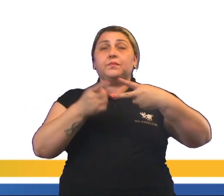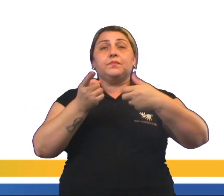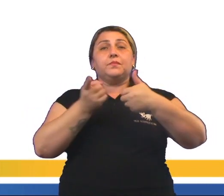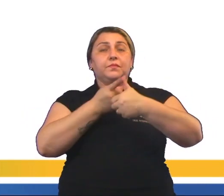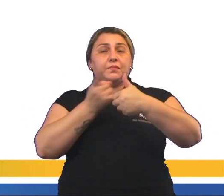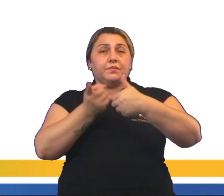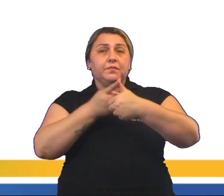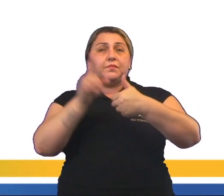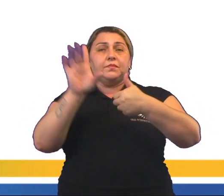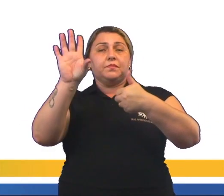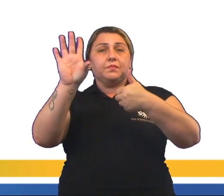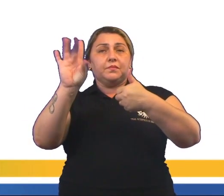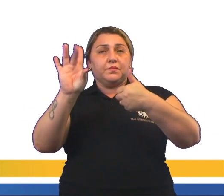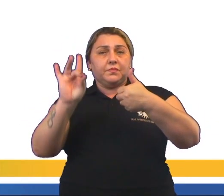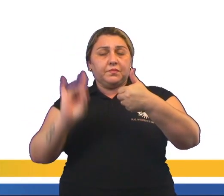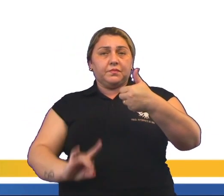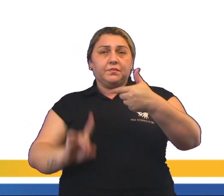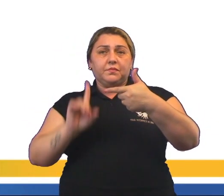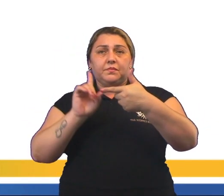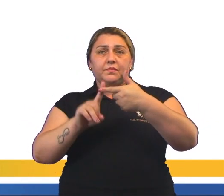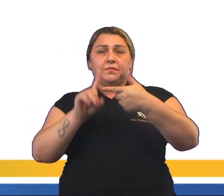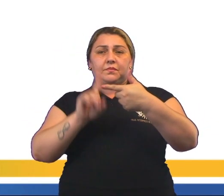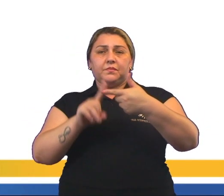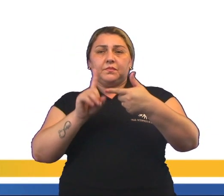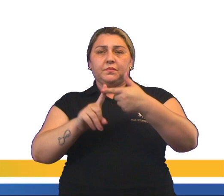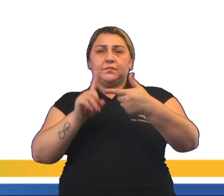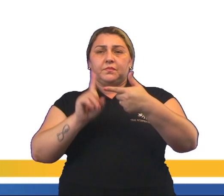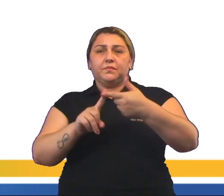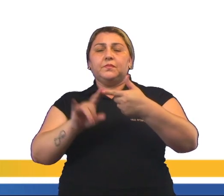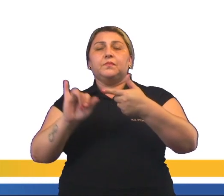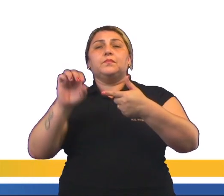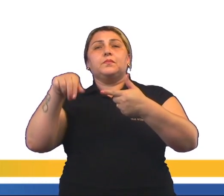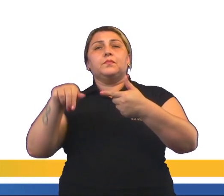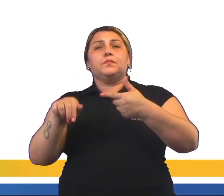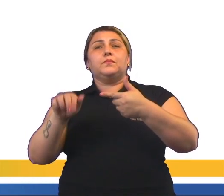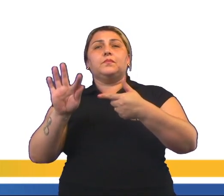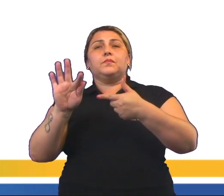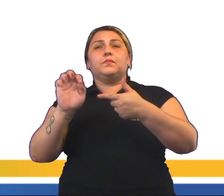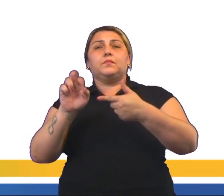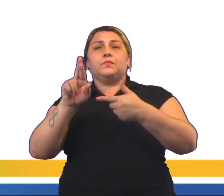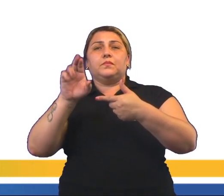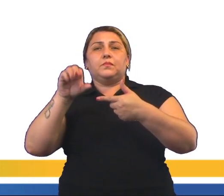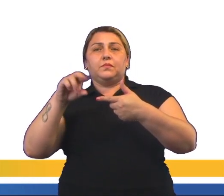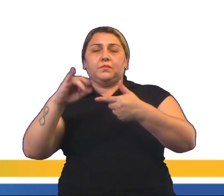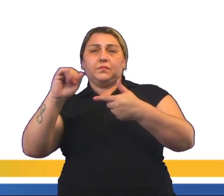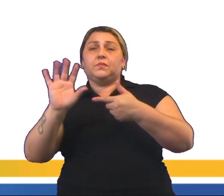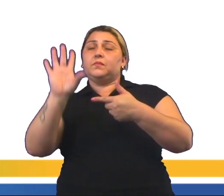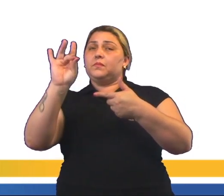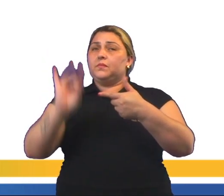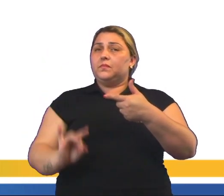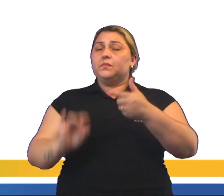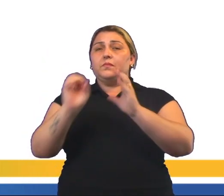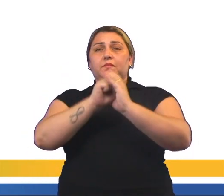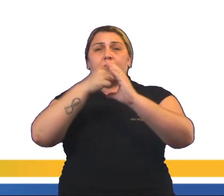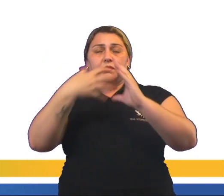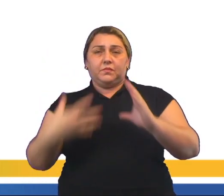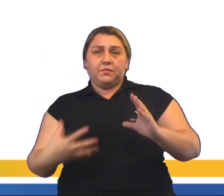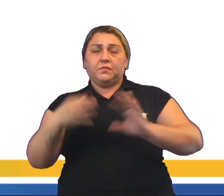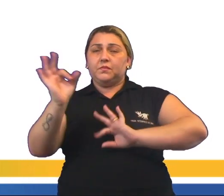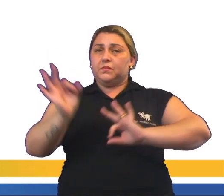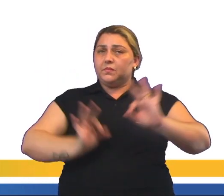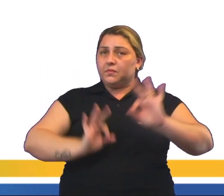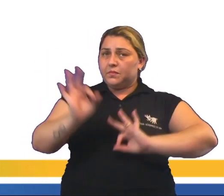partes, descrita e inferencial. A estatística descrita é a característica